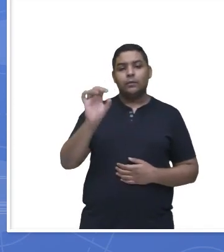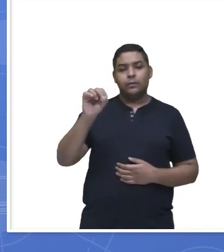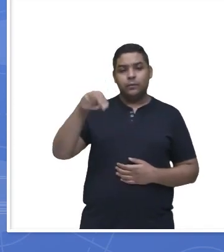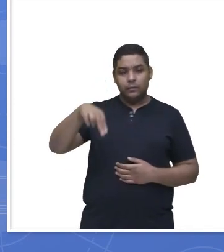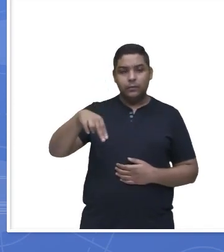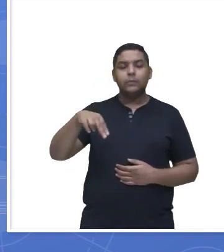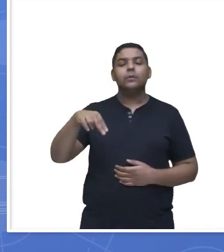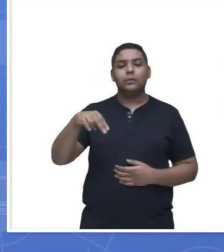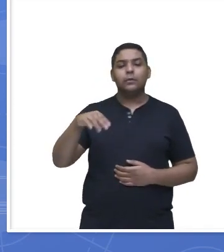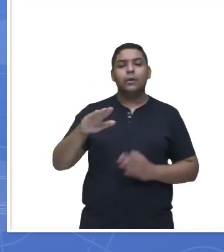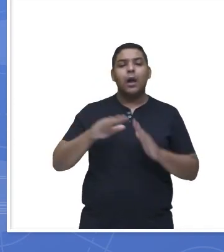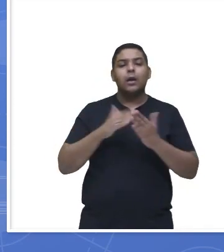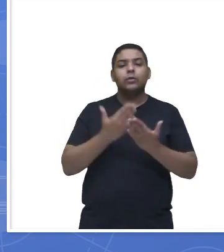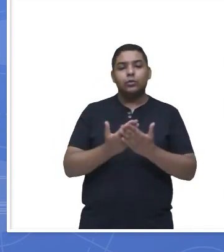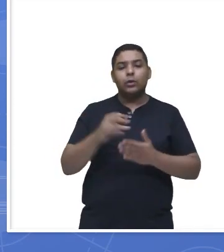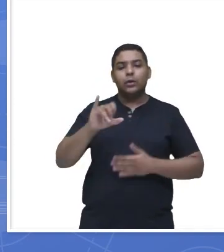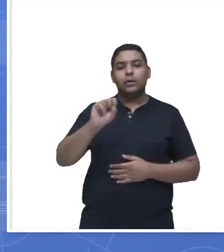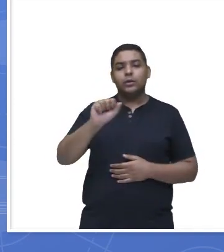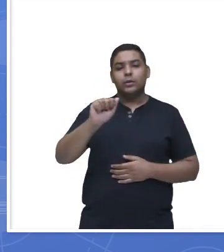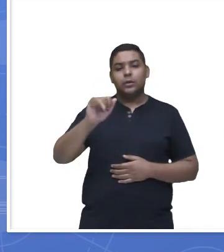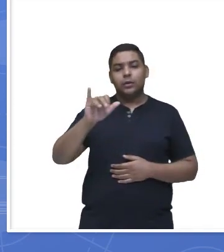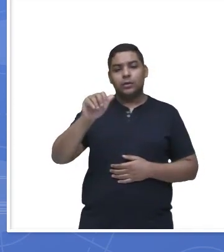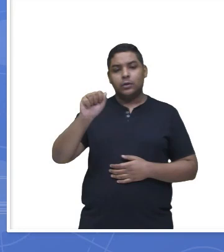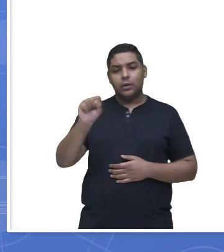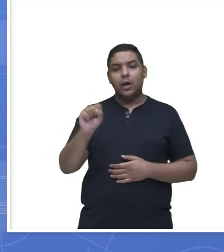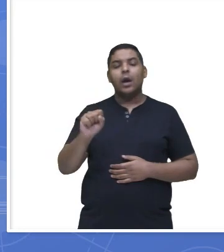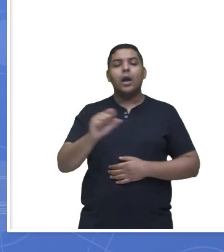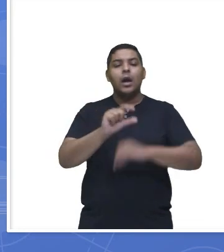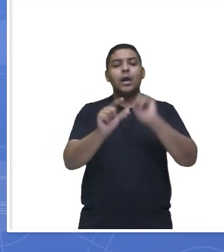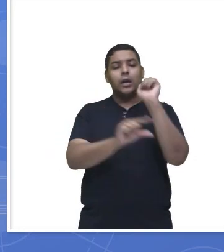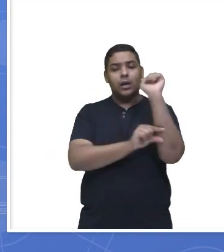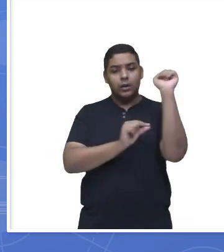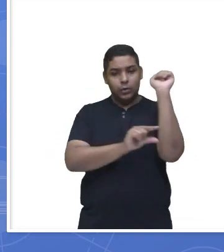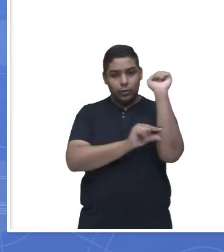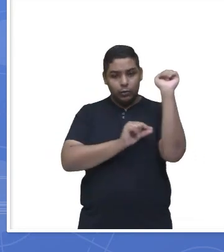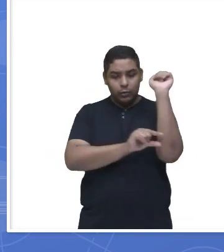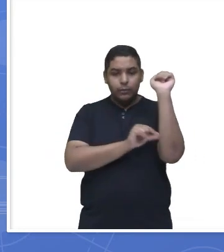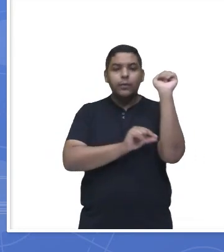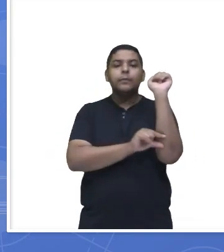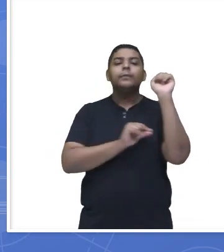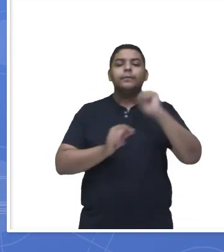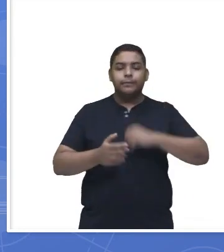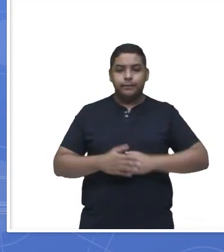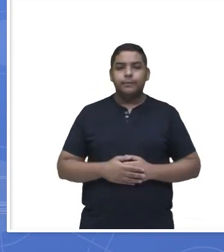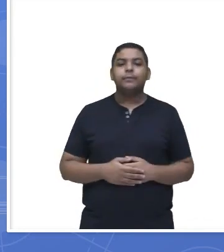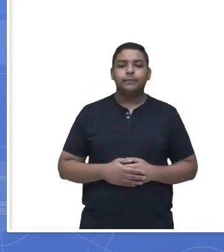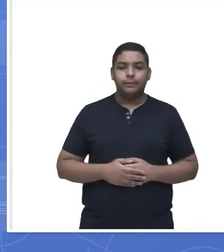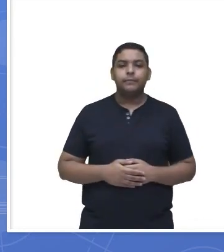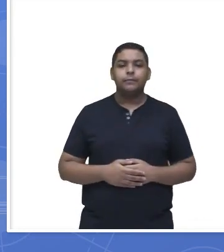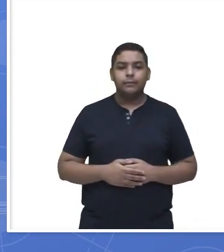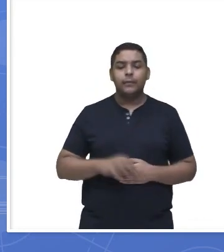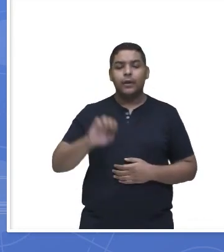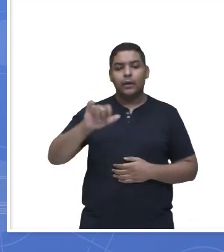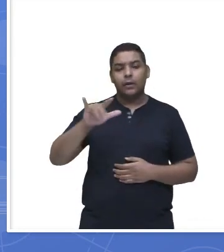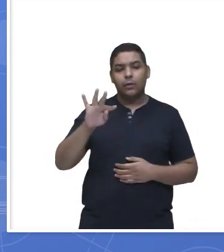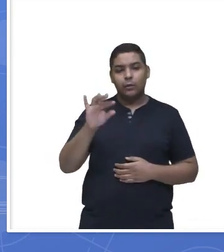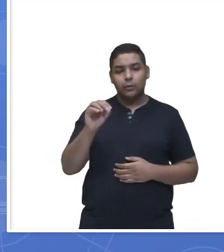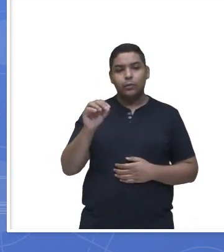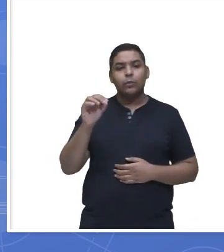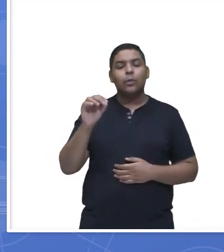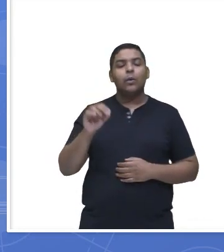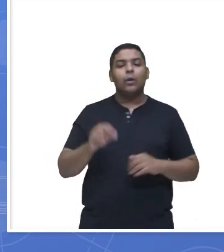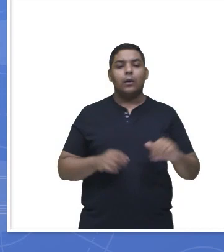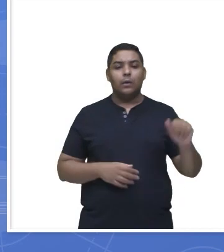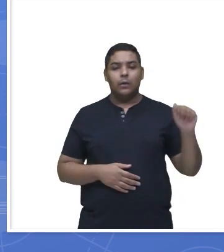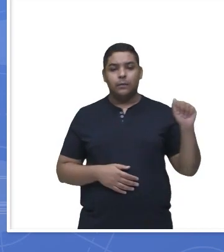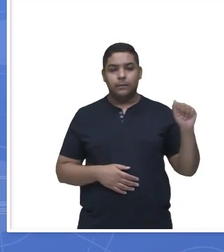da escola Isaías Vasconcelos, em Iranduba. Olha que bacana. O Elton acha que é a letra A, não